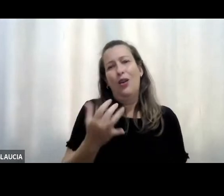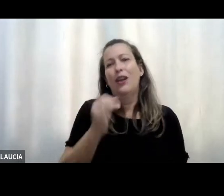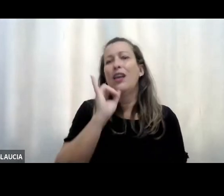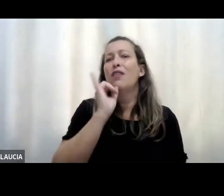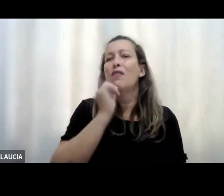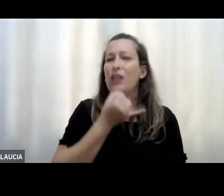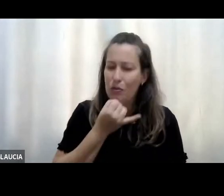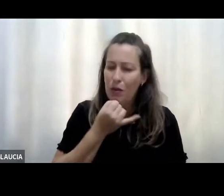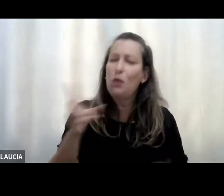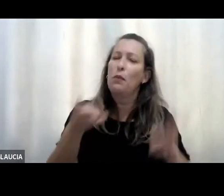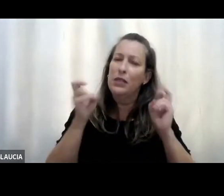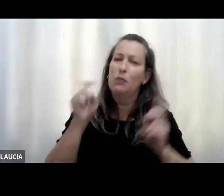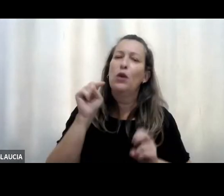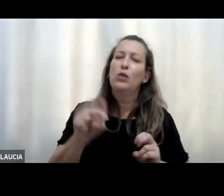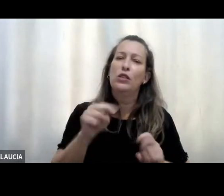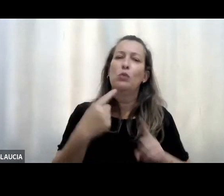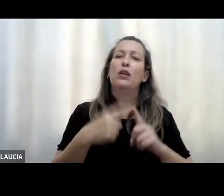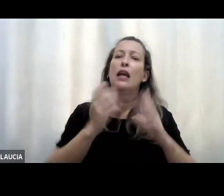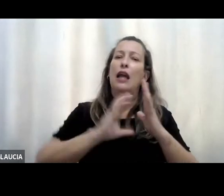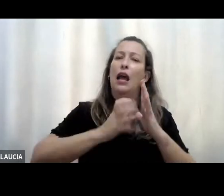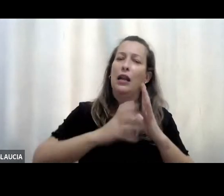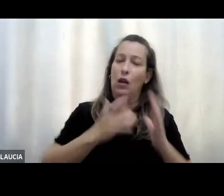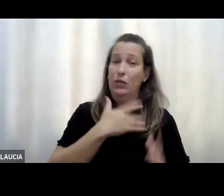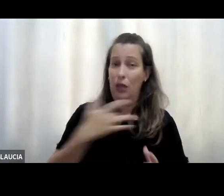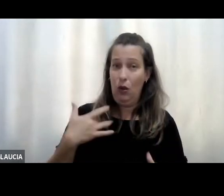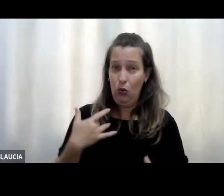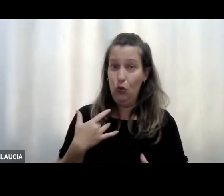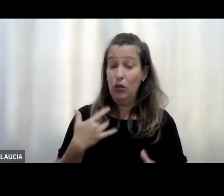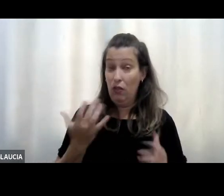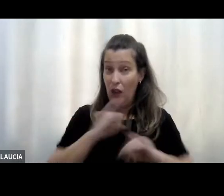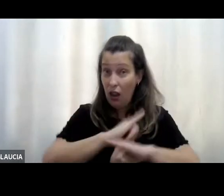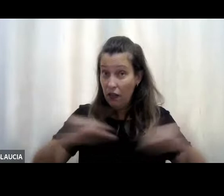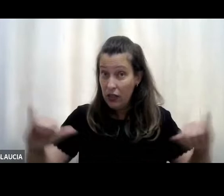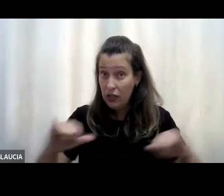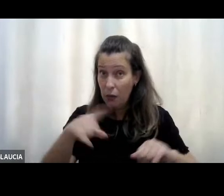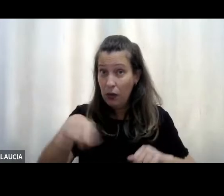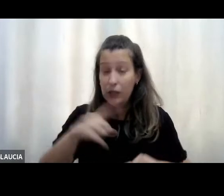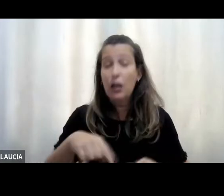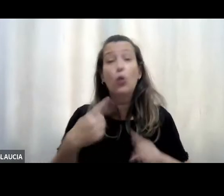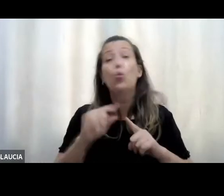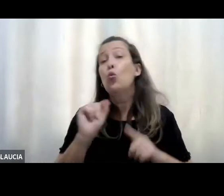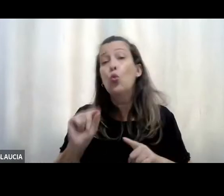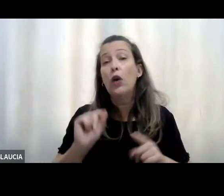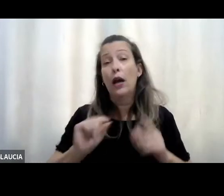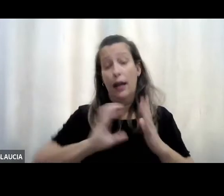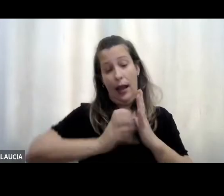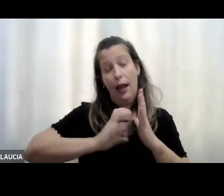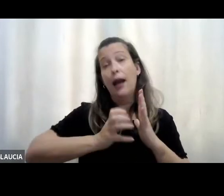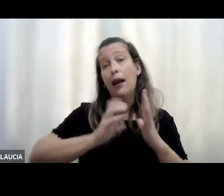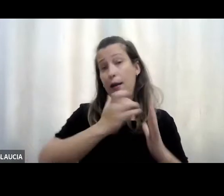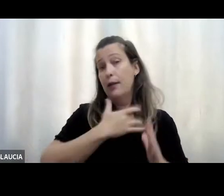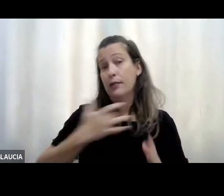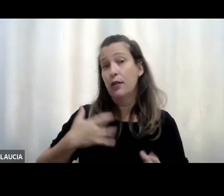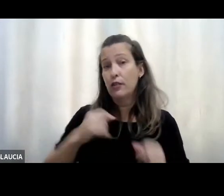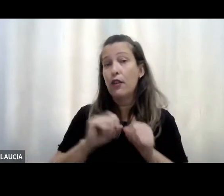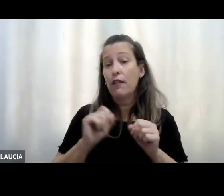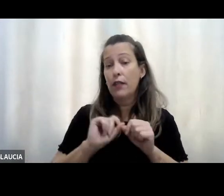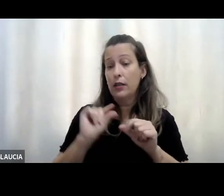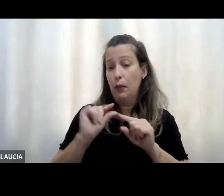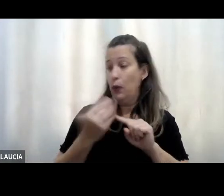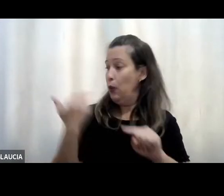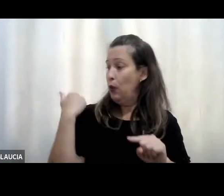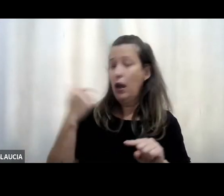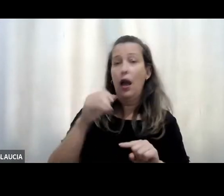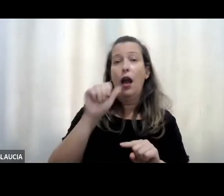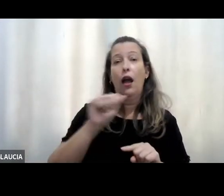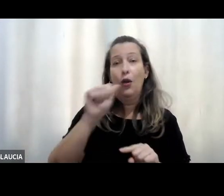notícia bem fresquinha, para quem ainda não teve acesso. O Canal Saúde fez, agora em agosto, a sua primeira medição de